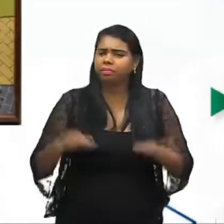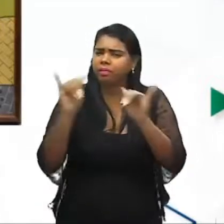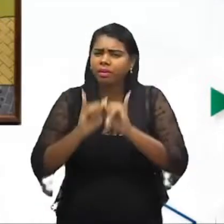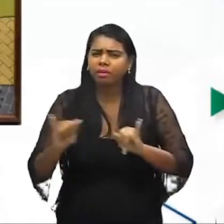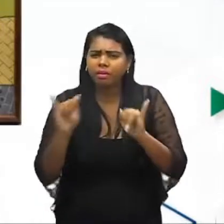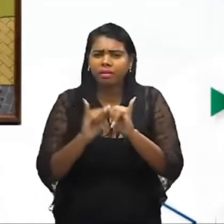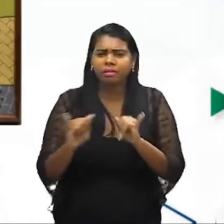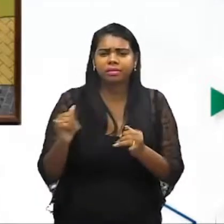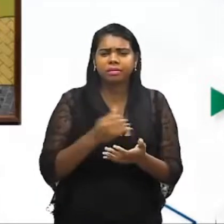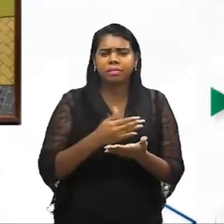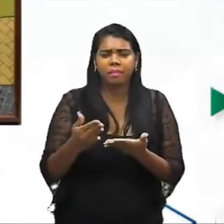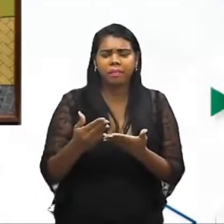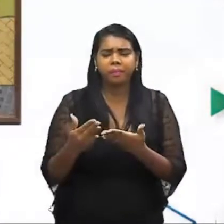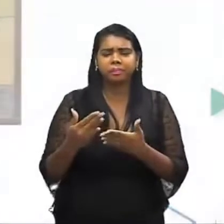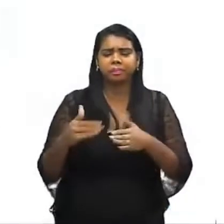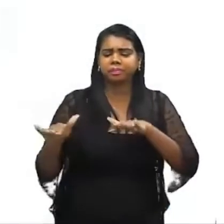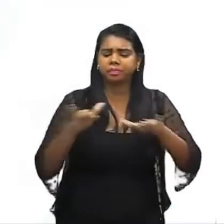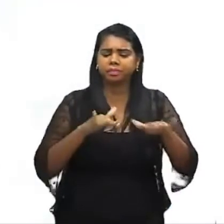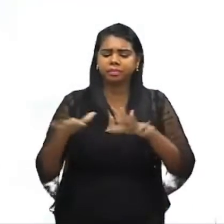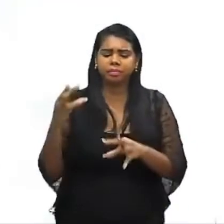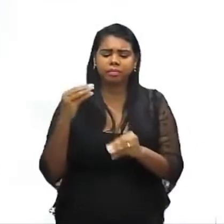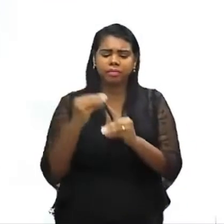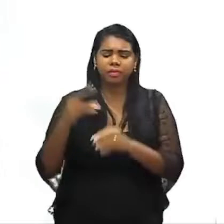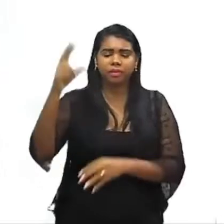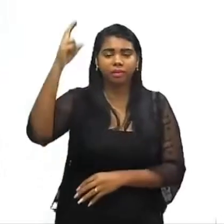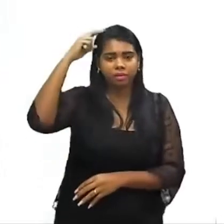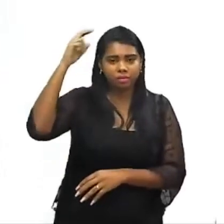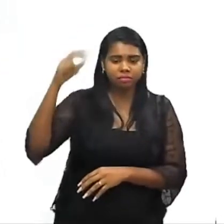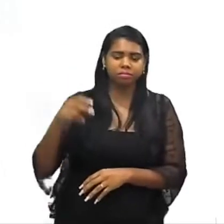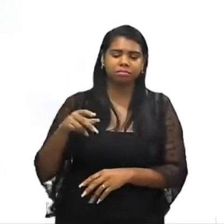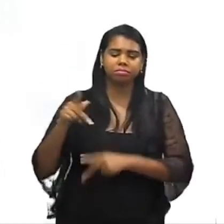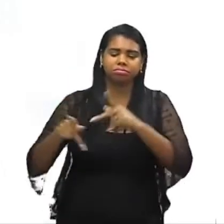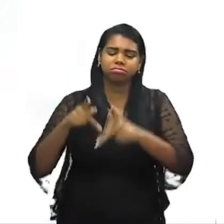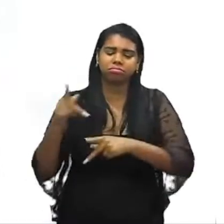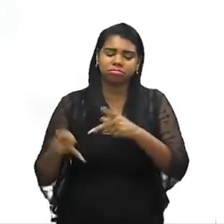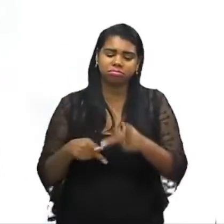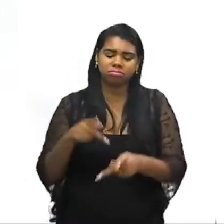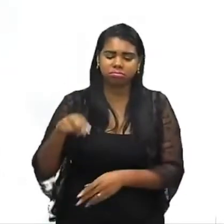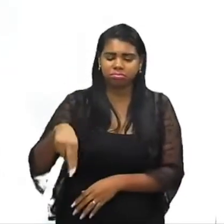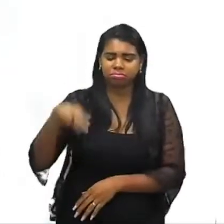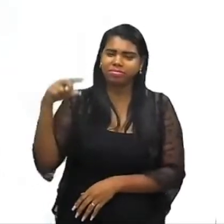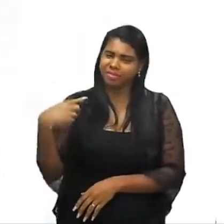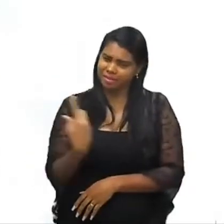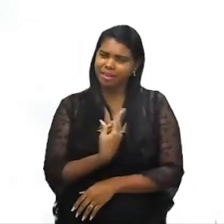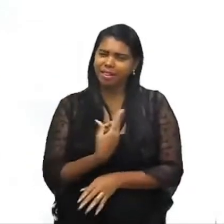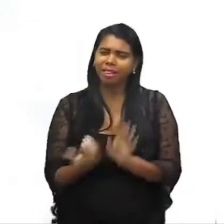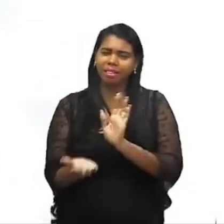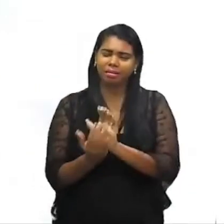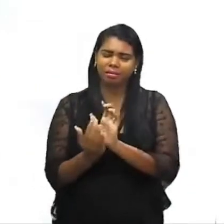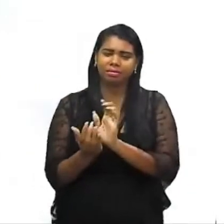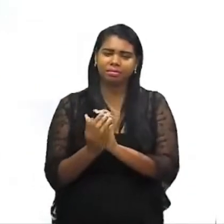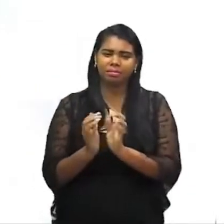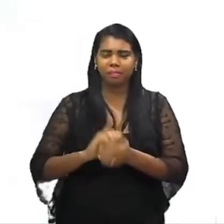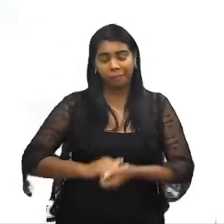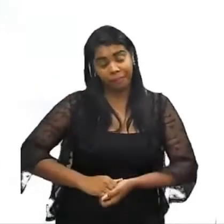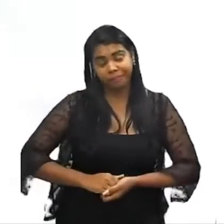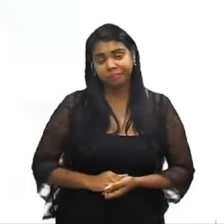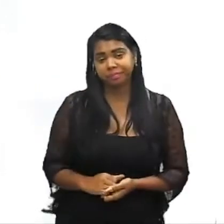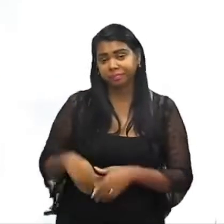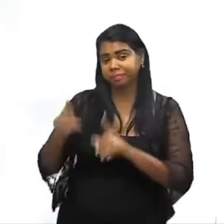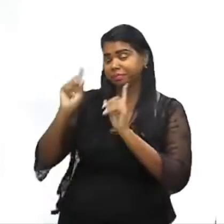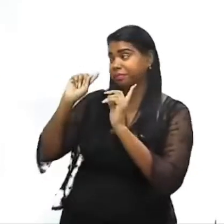tela essa cor e essa movimentação dessa cultura popular, dessa cultura nordestina que somos nós, né? A gente é isso